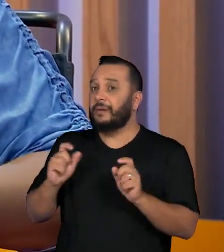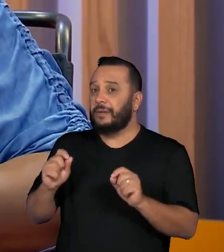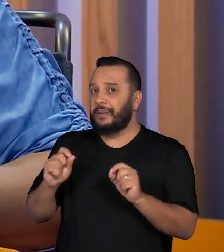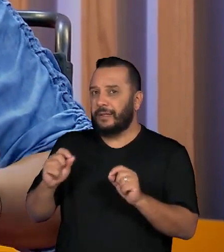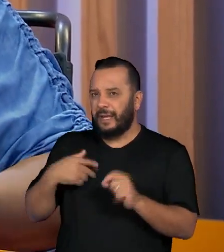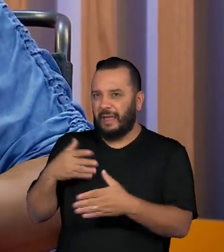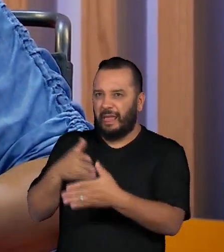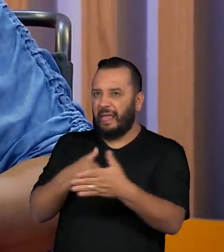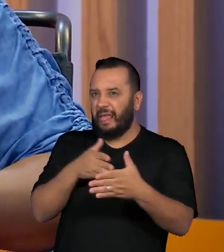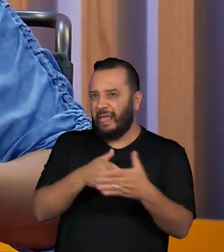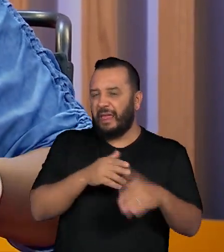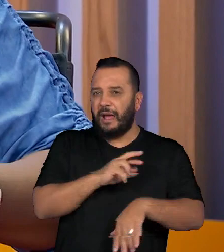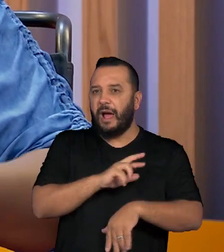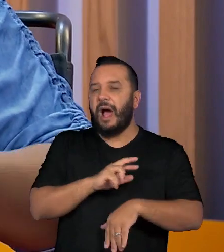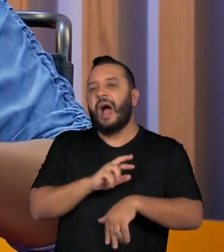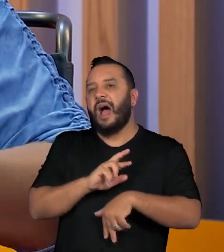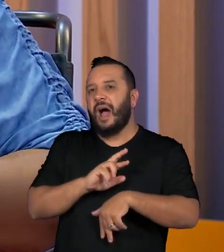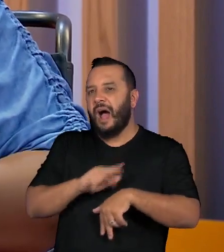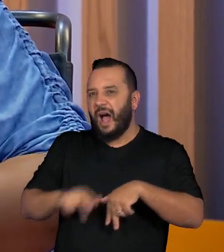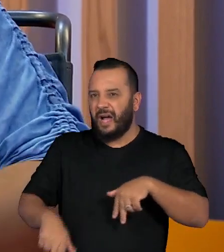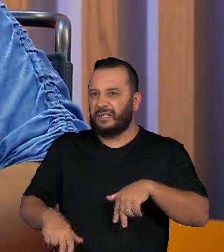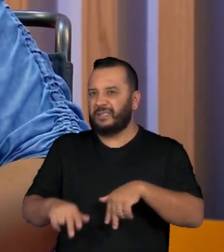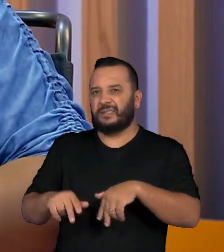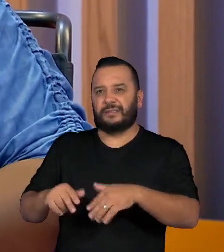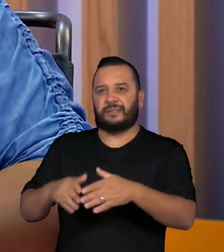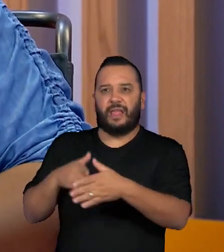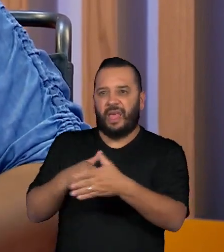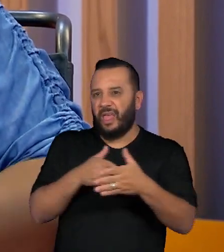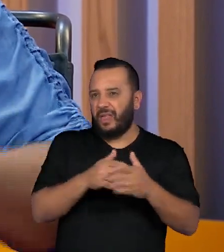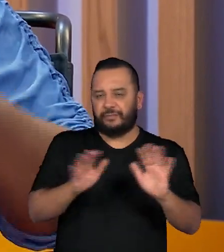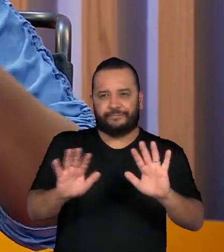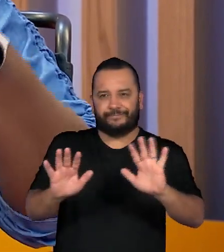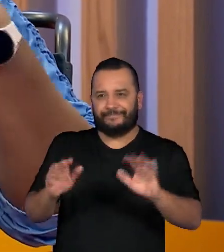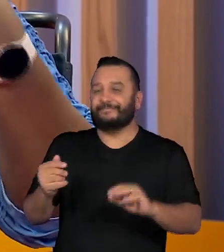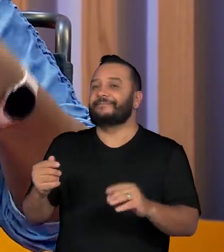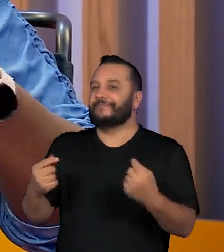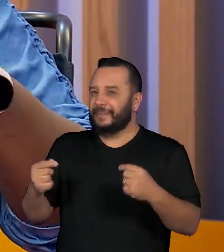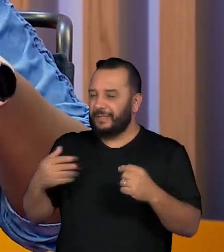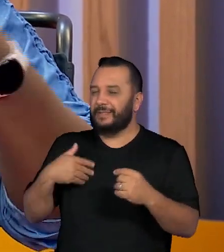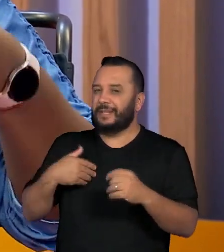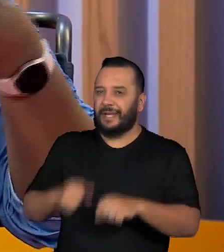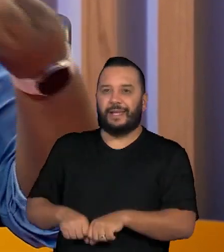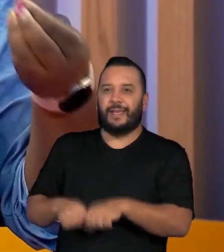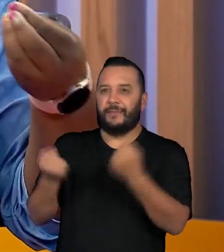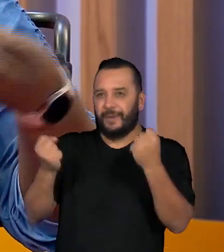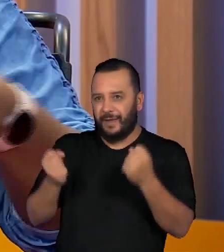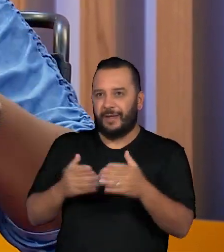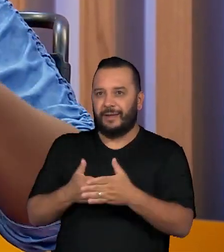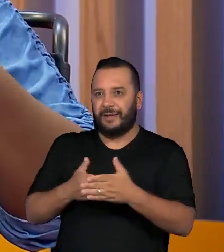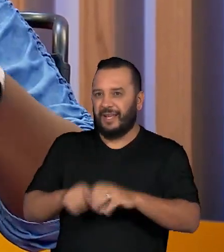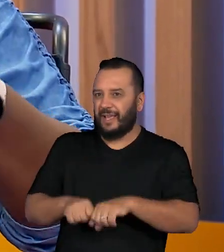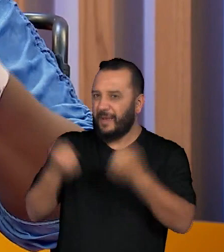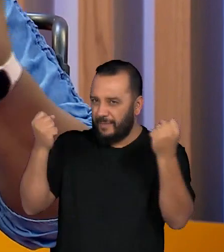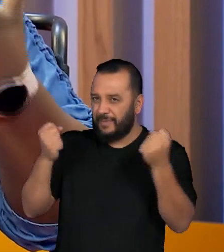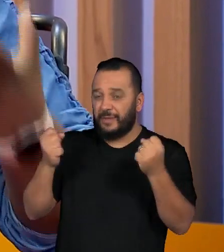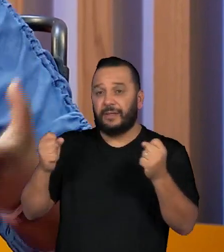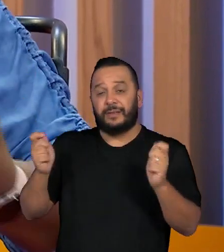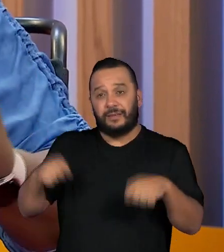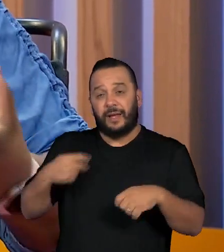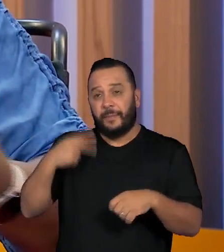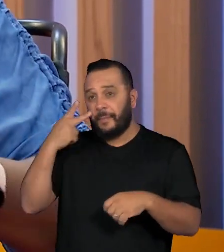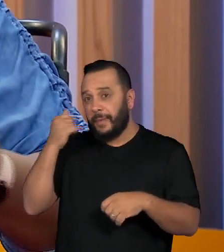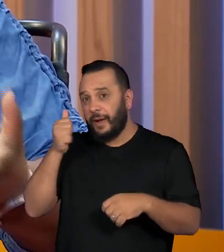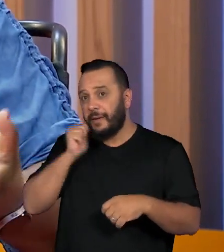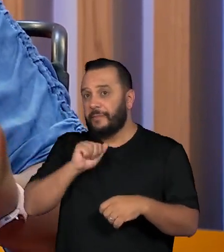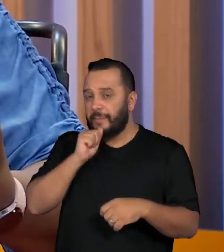essas barreiras raciais, né? Então, as pessoas perguntam muito para a gente como que a gente pode, né, pais e mães brancos, para